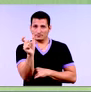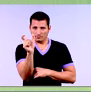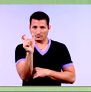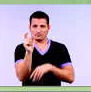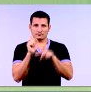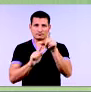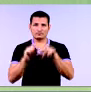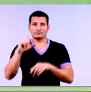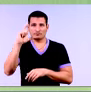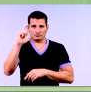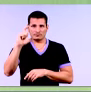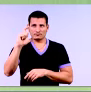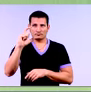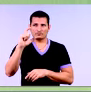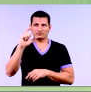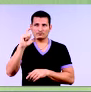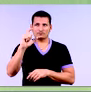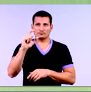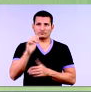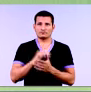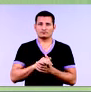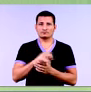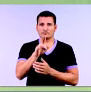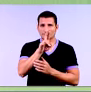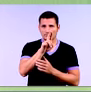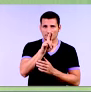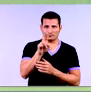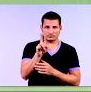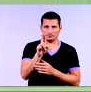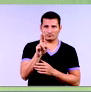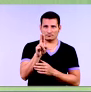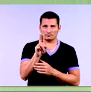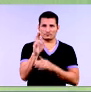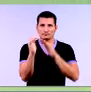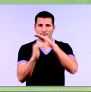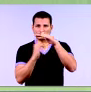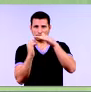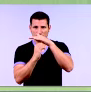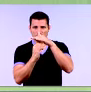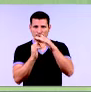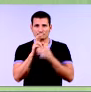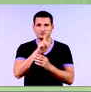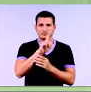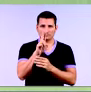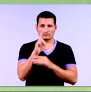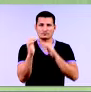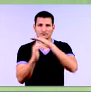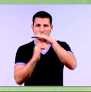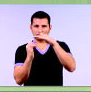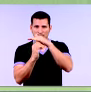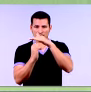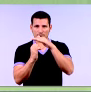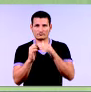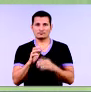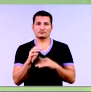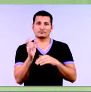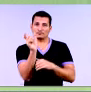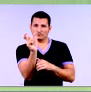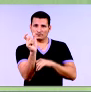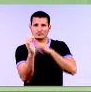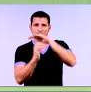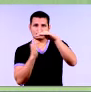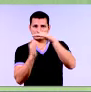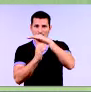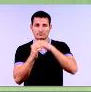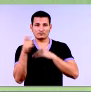maiúscula. Observem, nome, empresa, ou seja, nome da empresa. Mas a palavra empresa, que